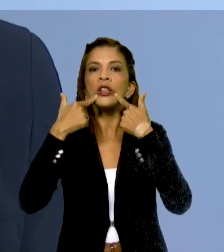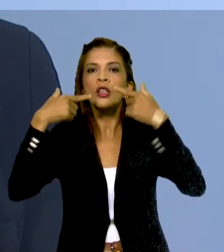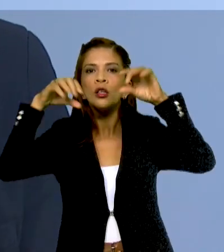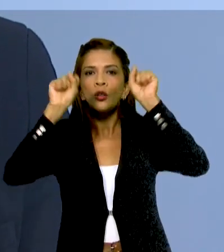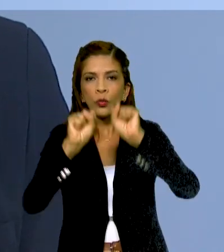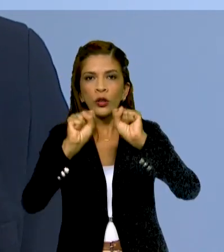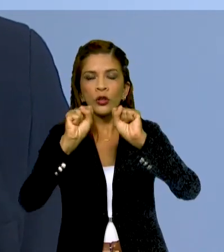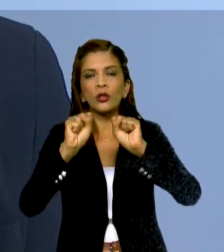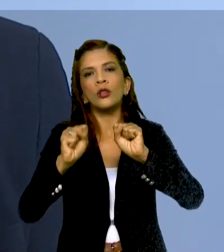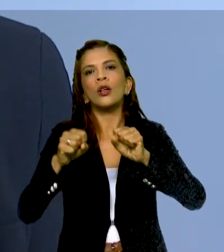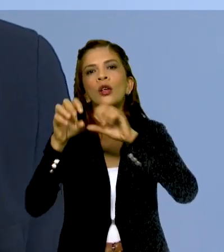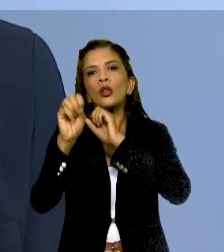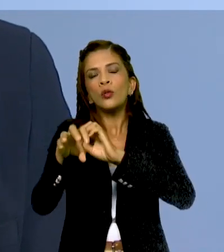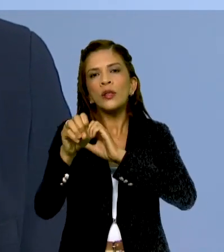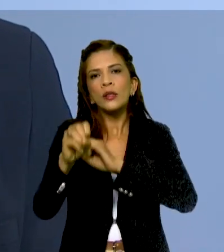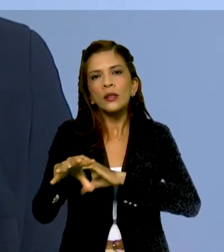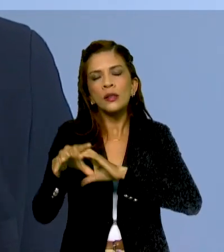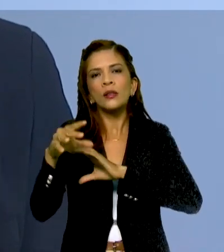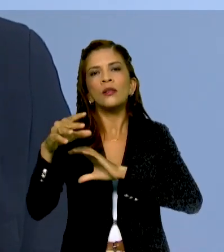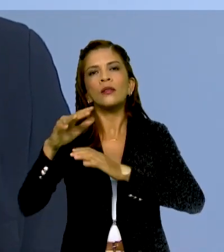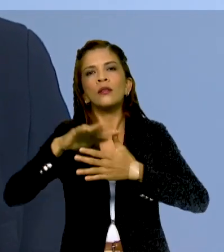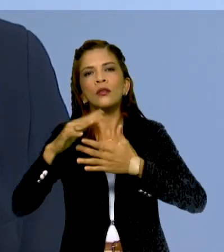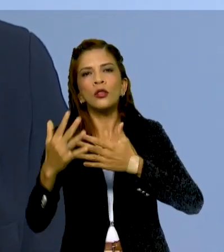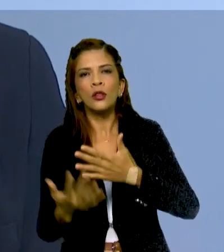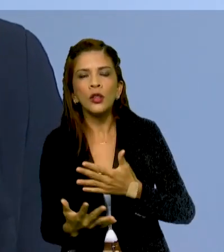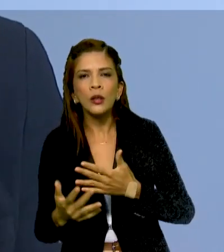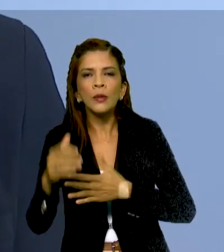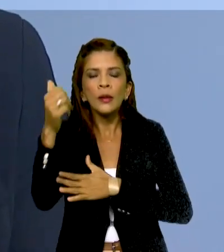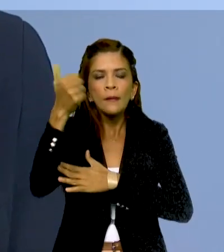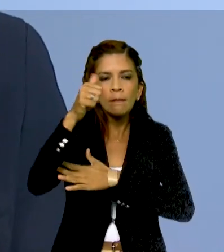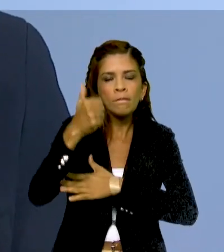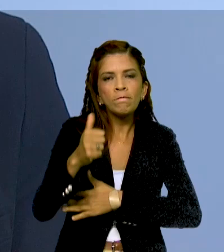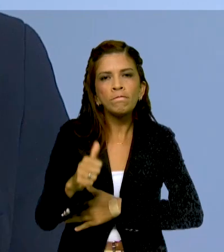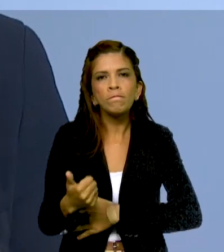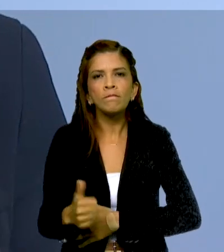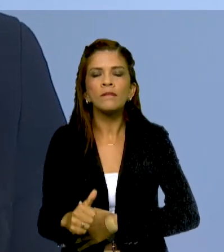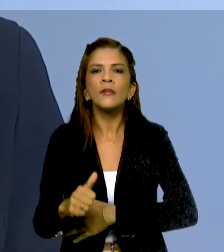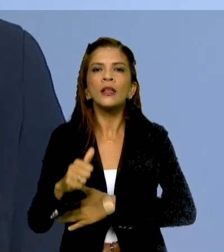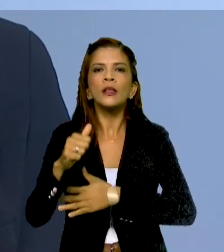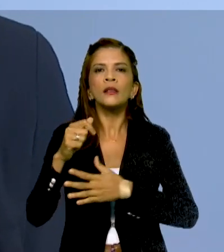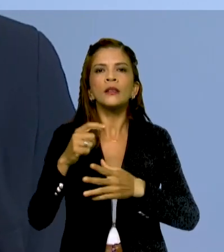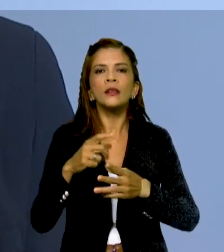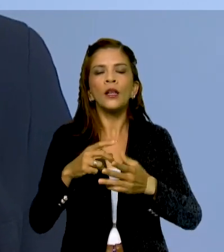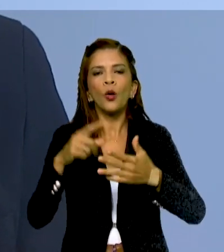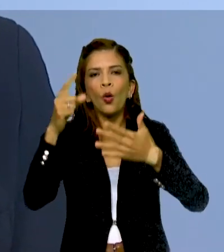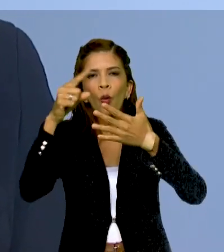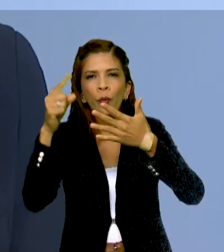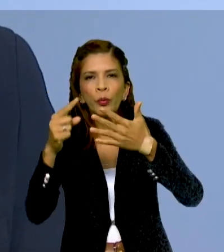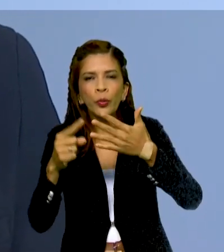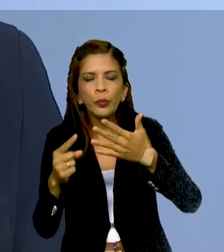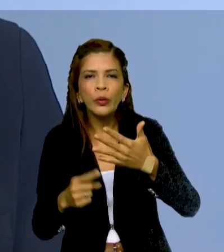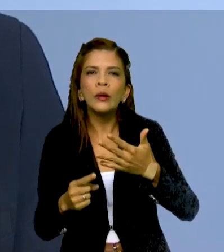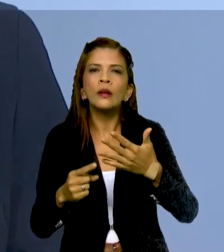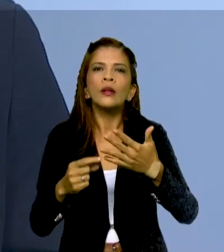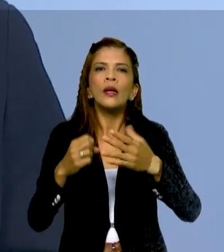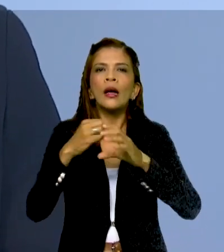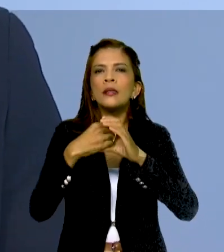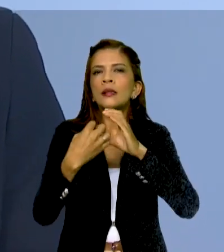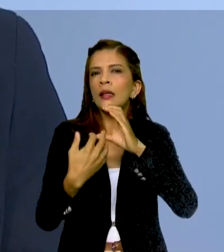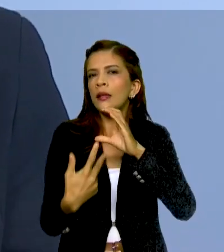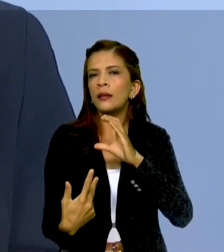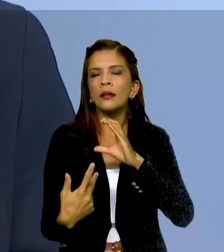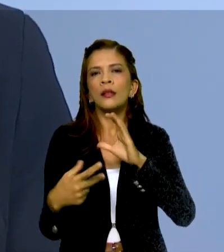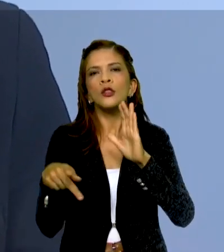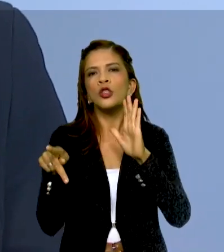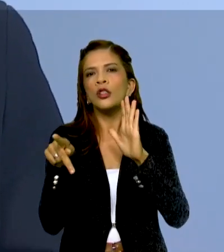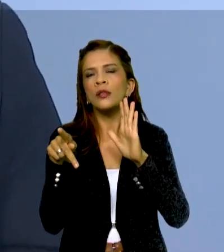pesquisas sobre ensino de Libras, análise da Libras de nível linguístico, observando características gramaticais. Mas não só lá, em